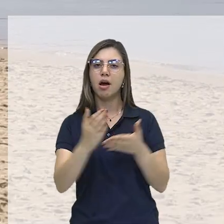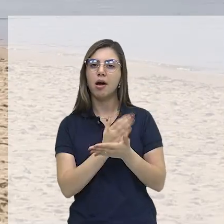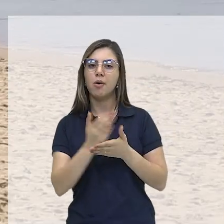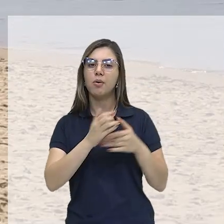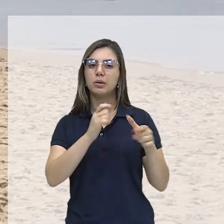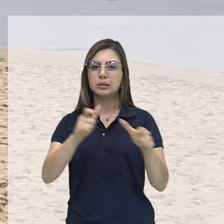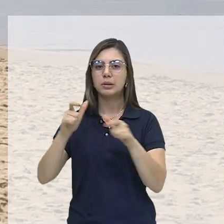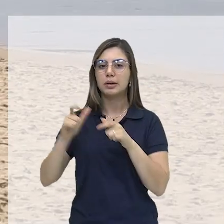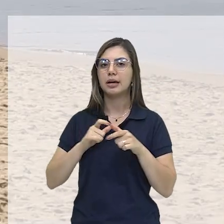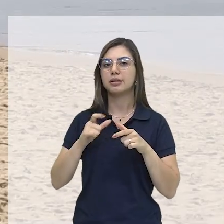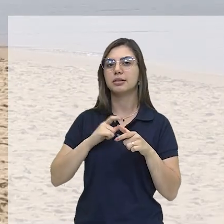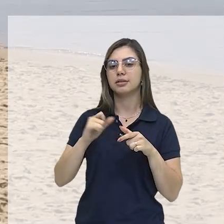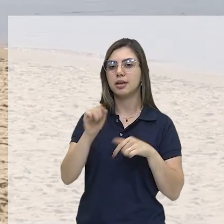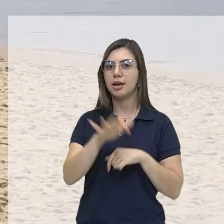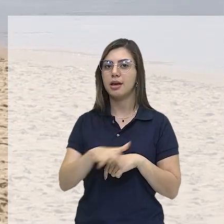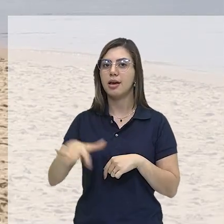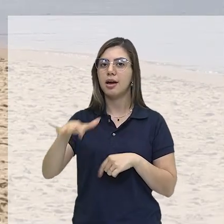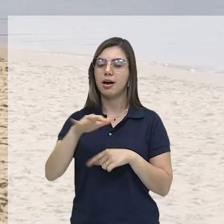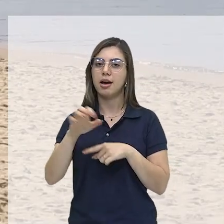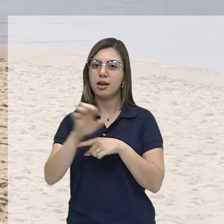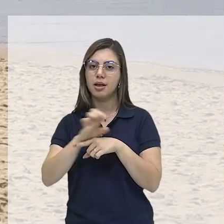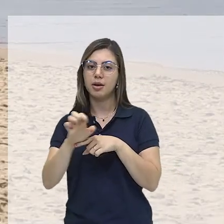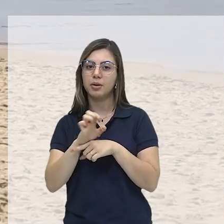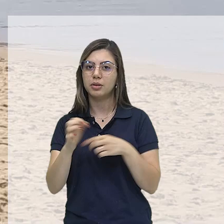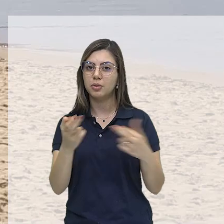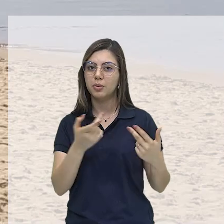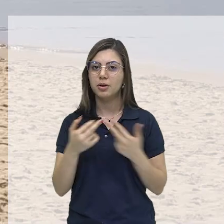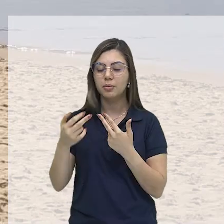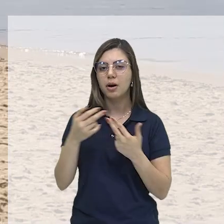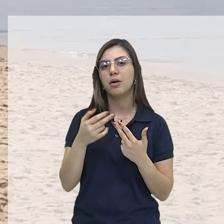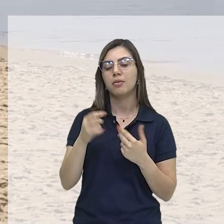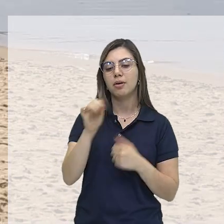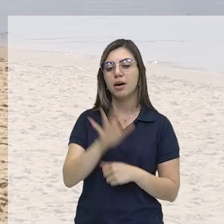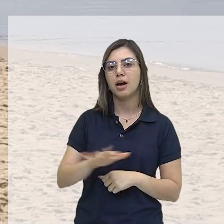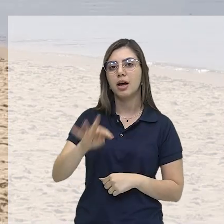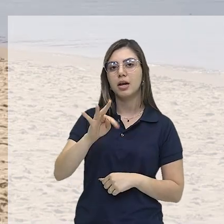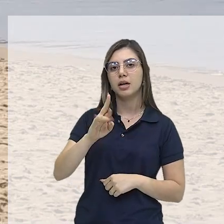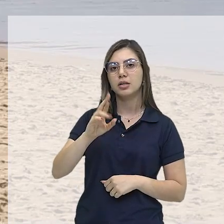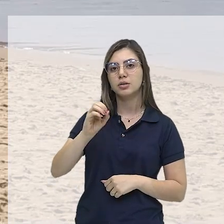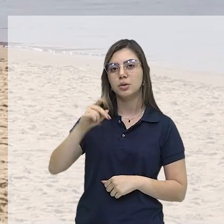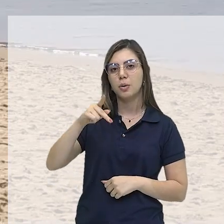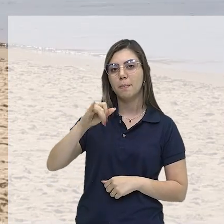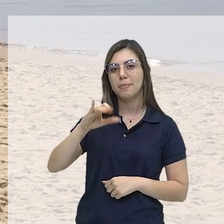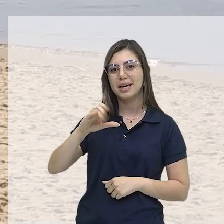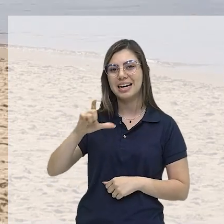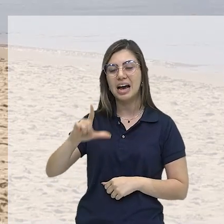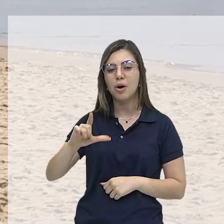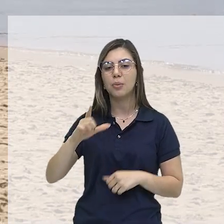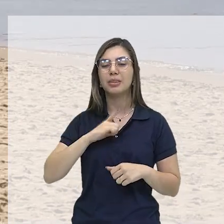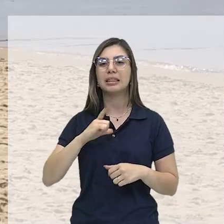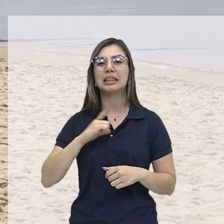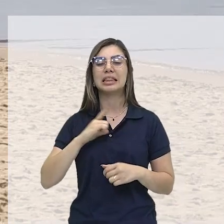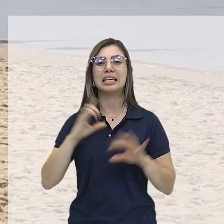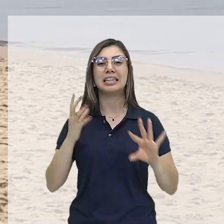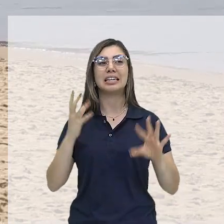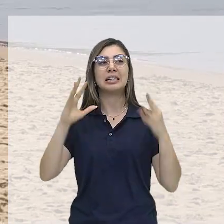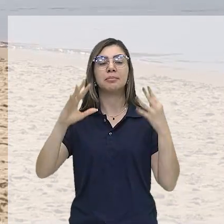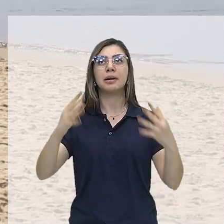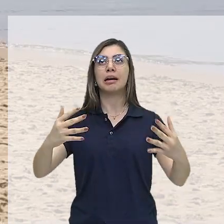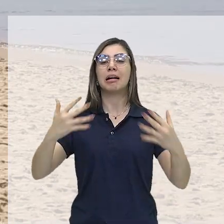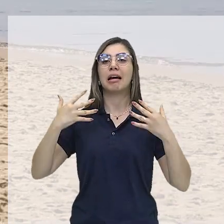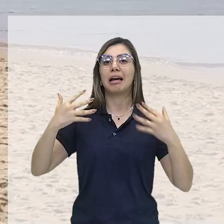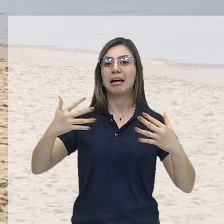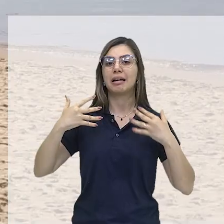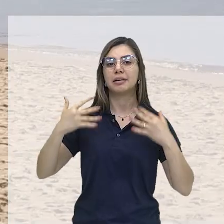alguns lugares que estão dentro desta mesma zona térmica, a tropical, têm climas bem